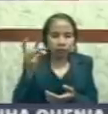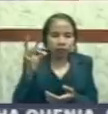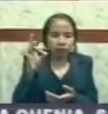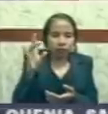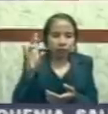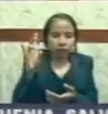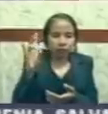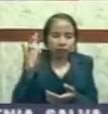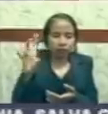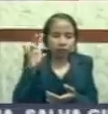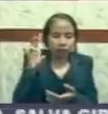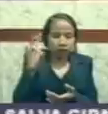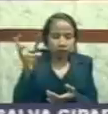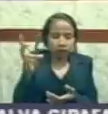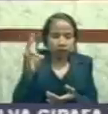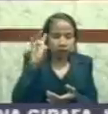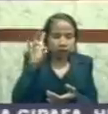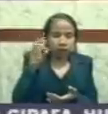23.776.000, transferências públicas